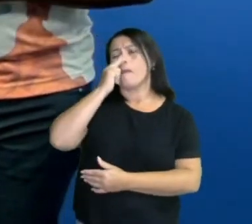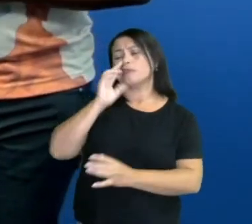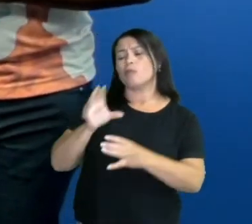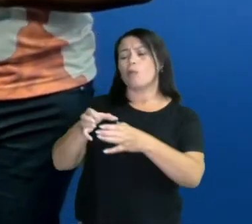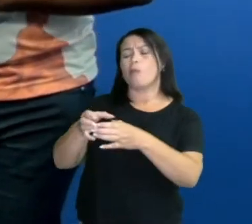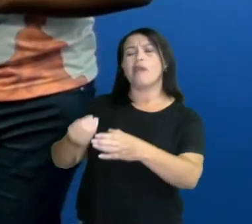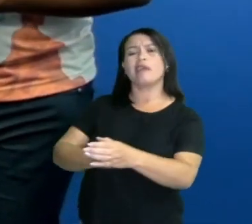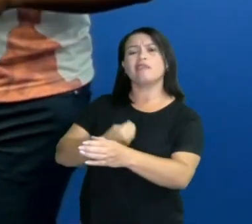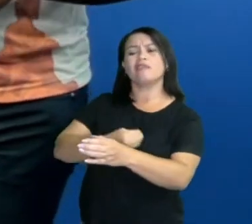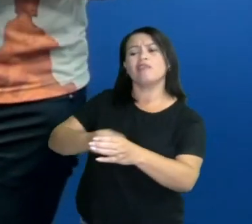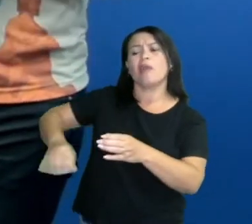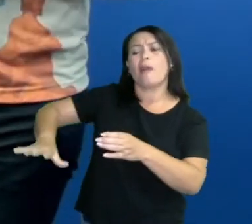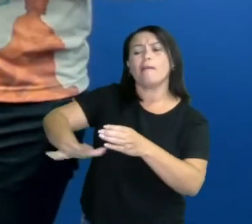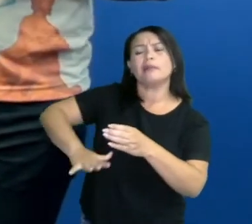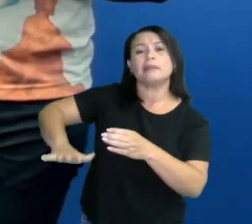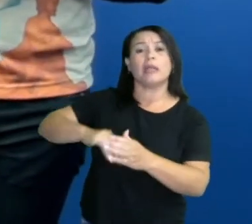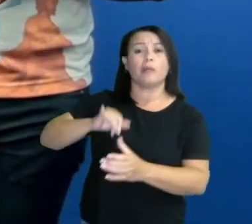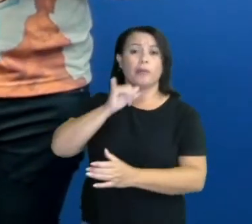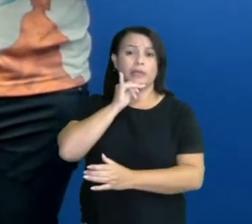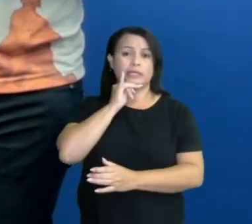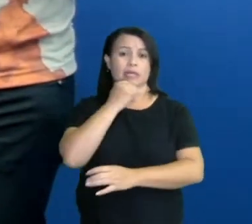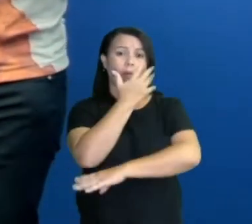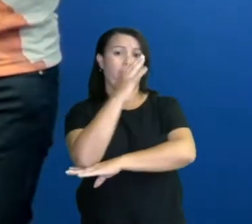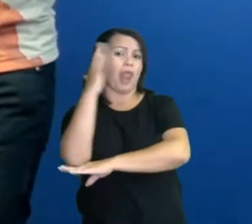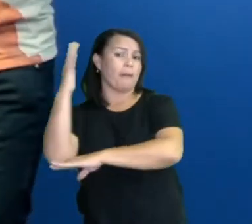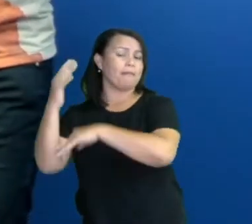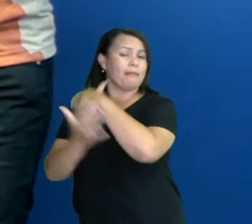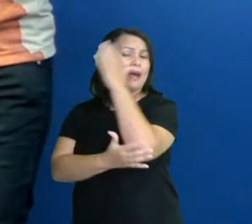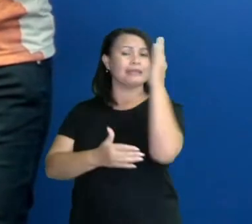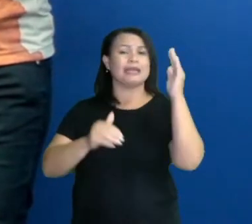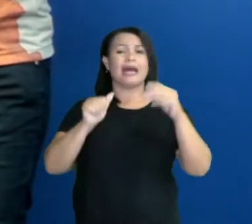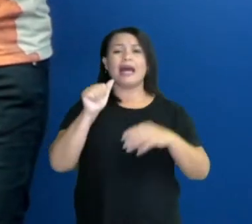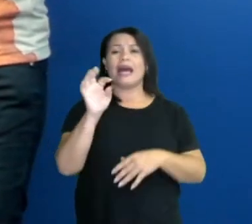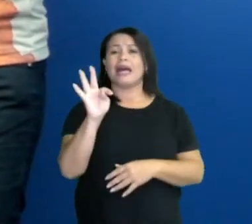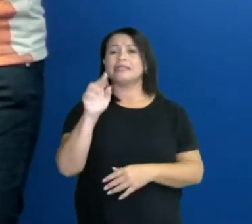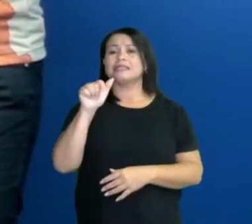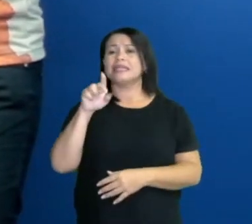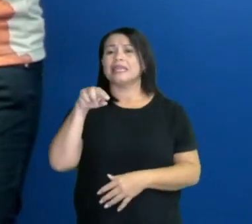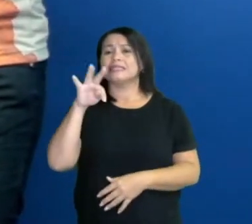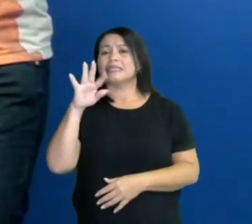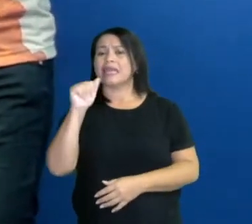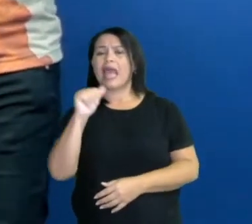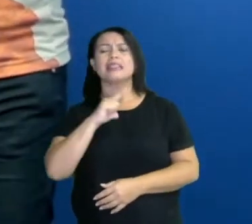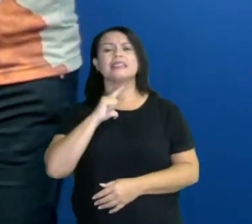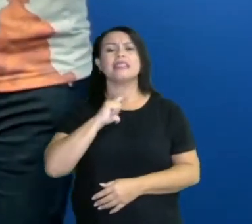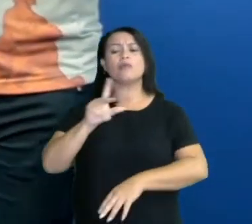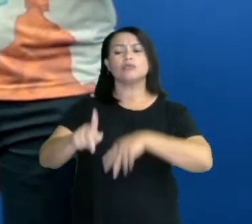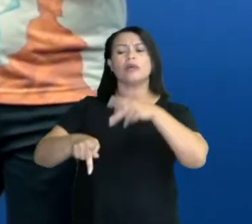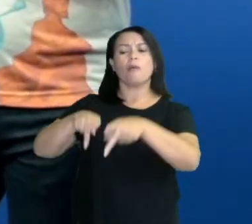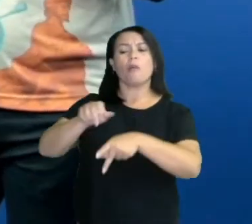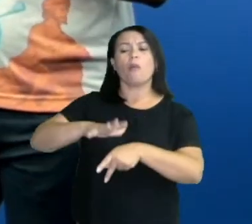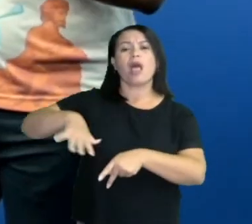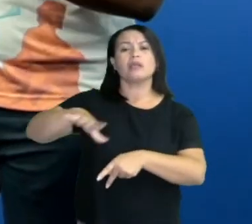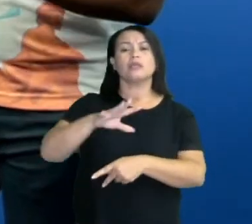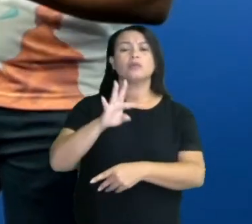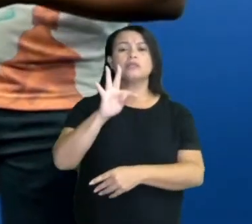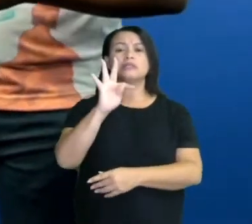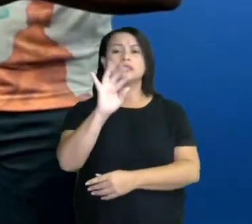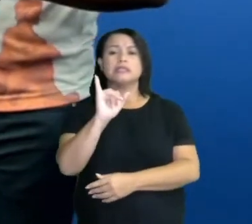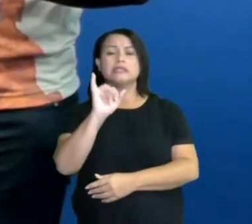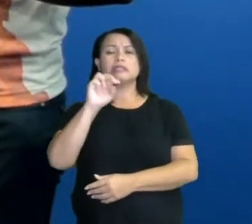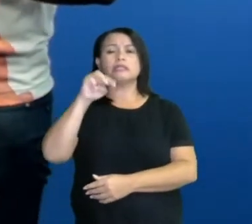mesma área. Então, por exemplo, na Mata Atlântica, nós temos ali a população de